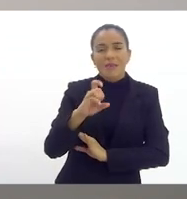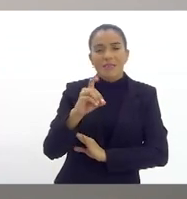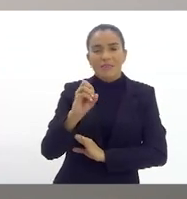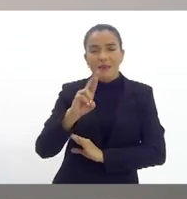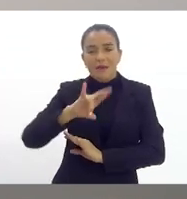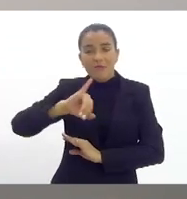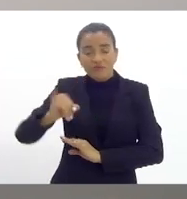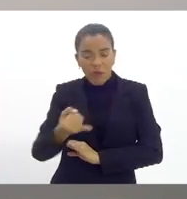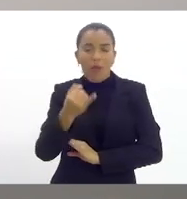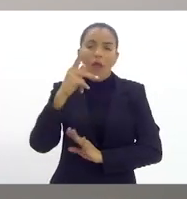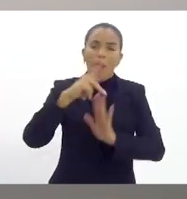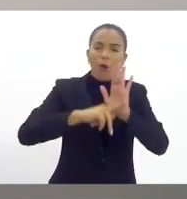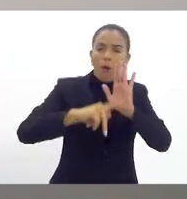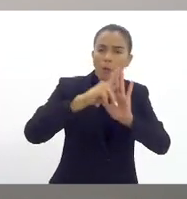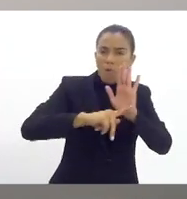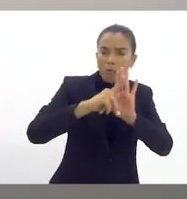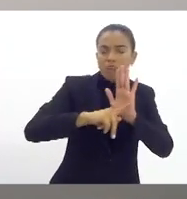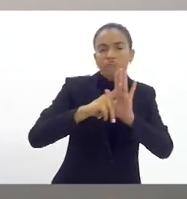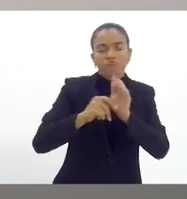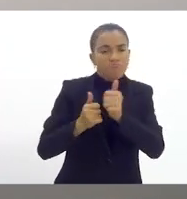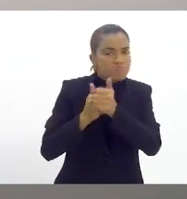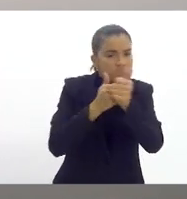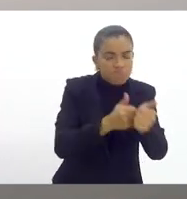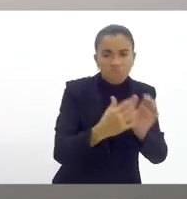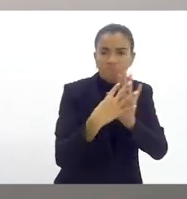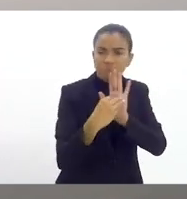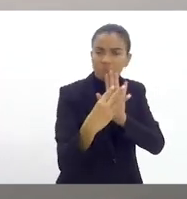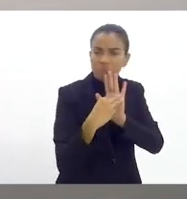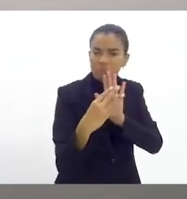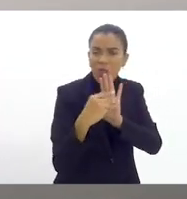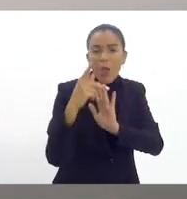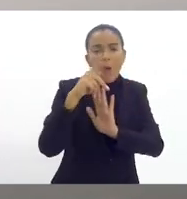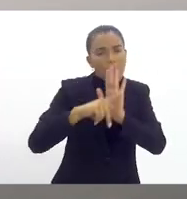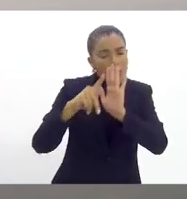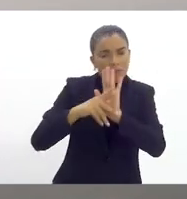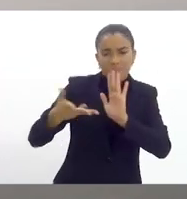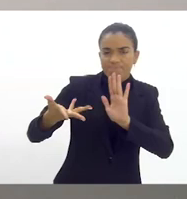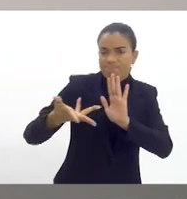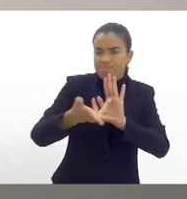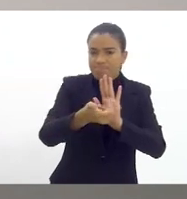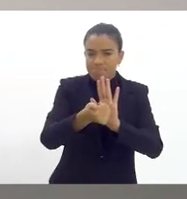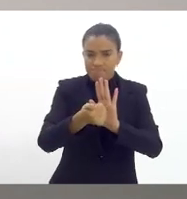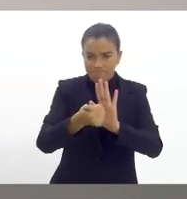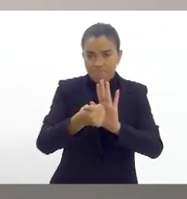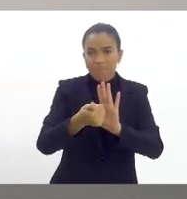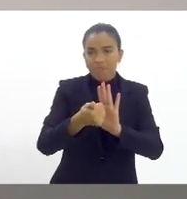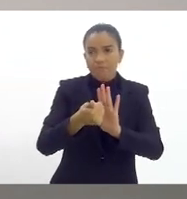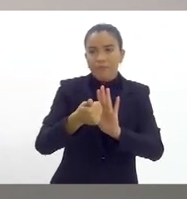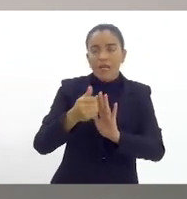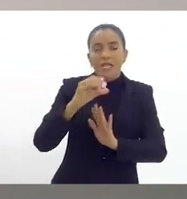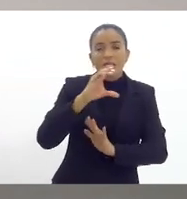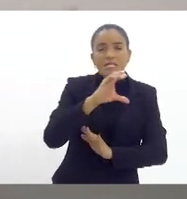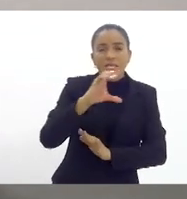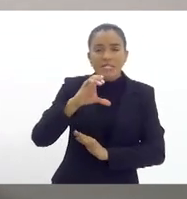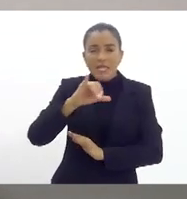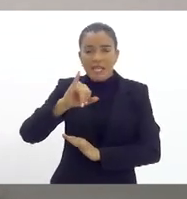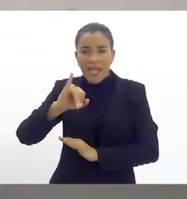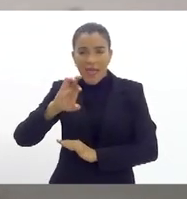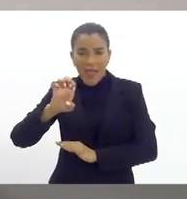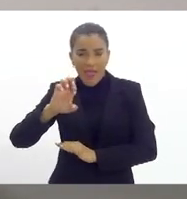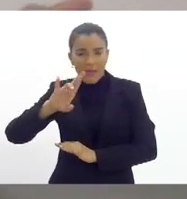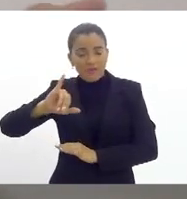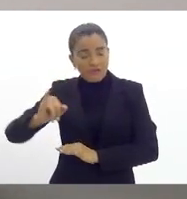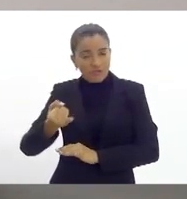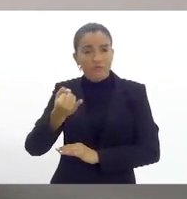um projeto a ser seguido aqui precisa ser pautado que é um projeto de excelência a fundação CSR faz